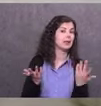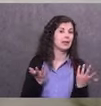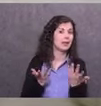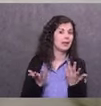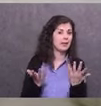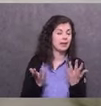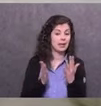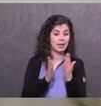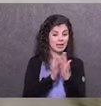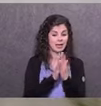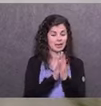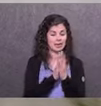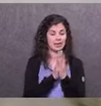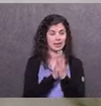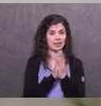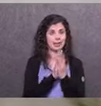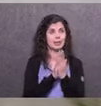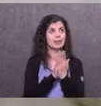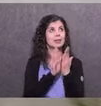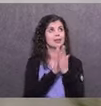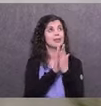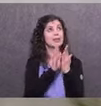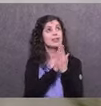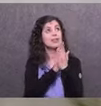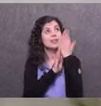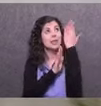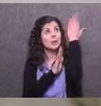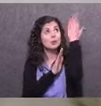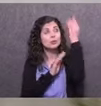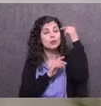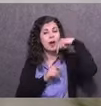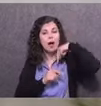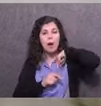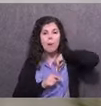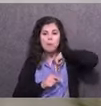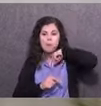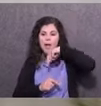Deus está neles.